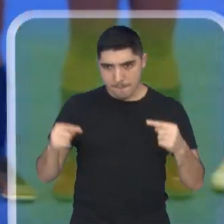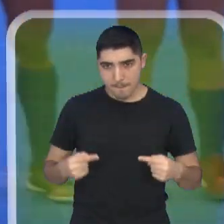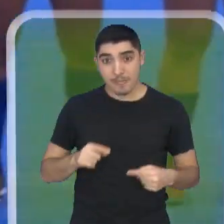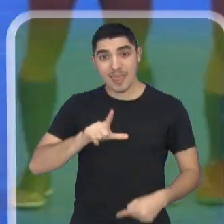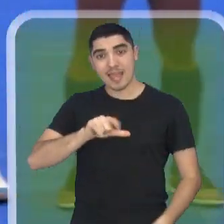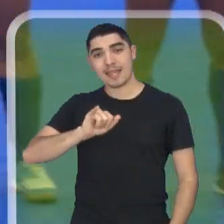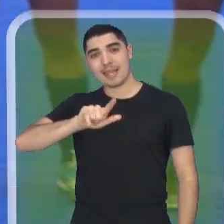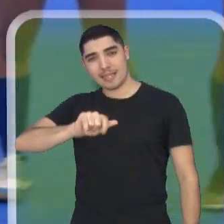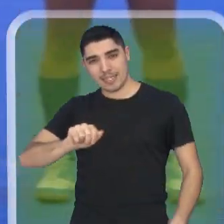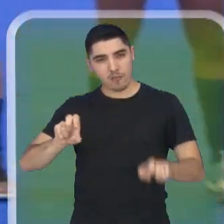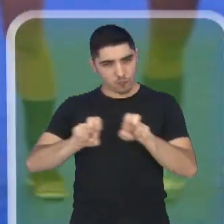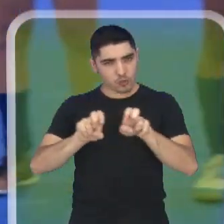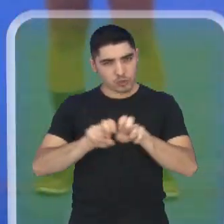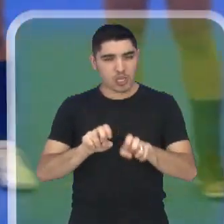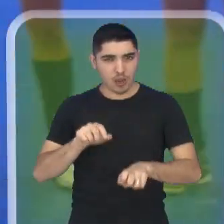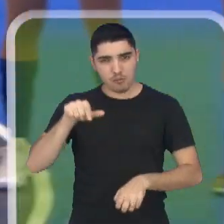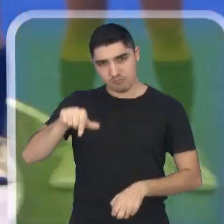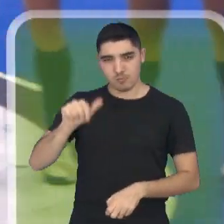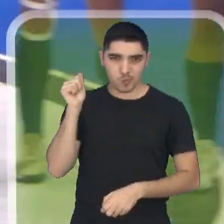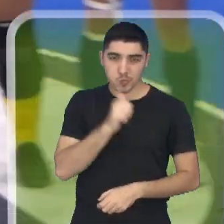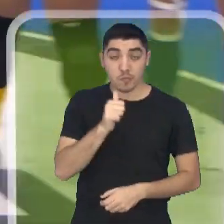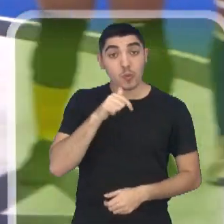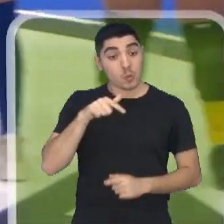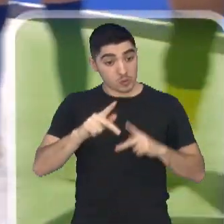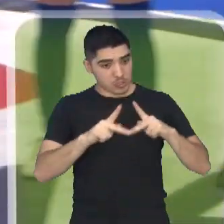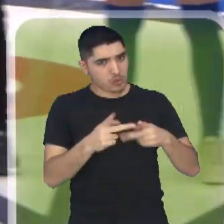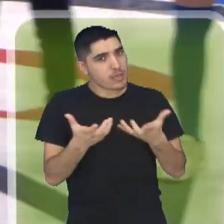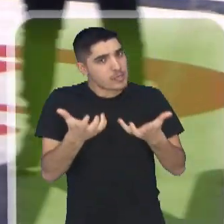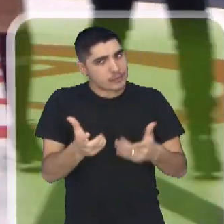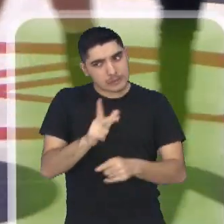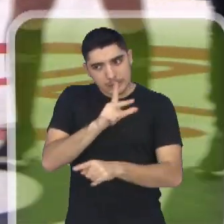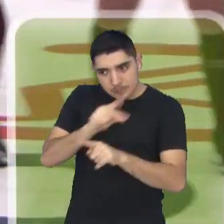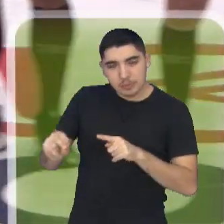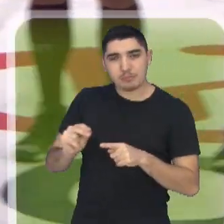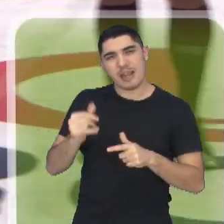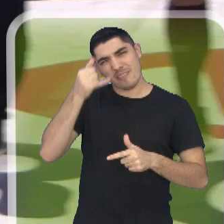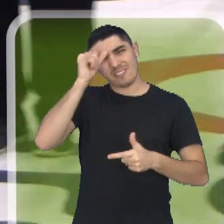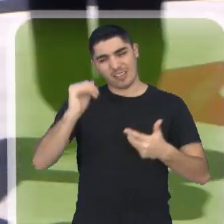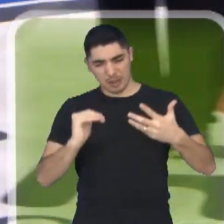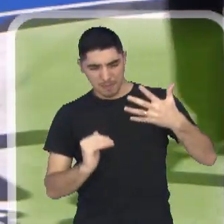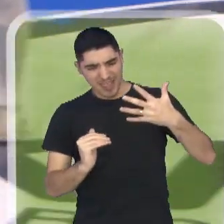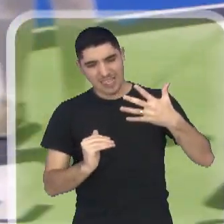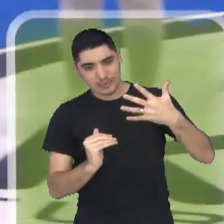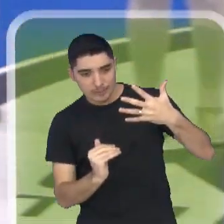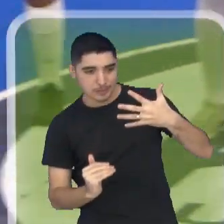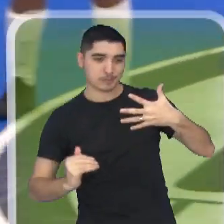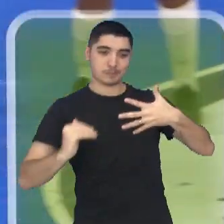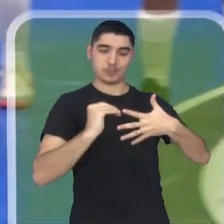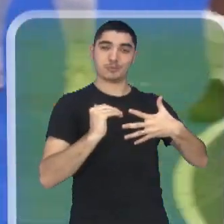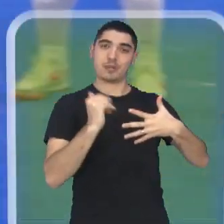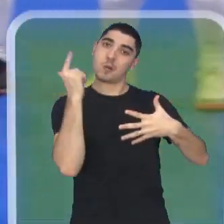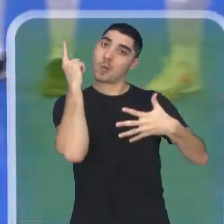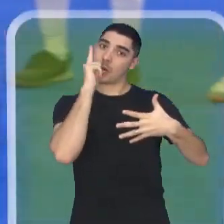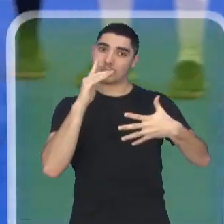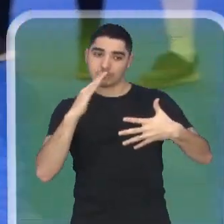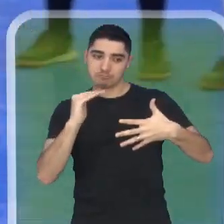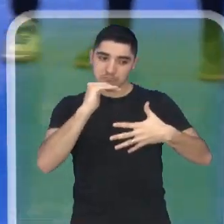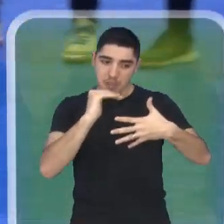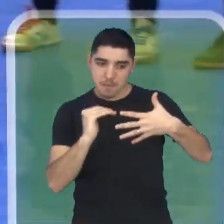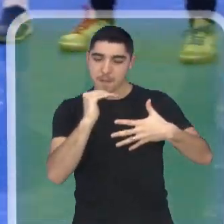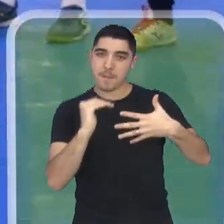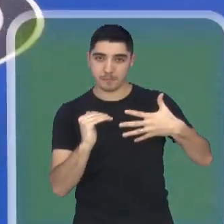Futsal Feminino, o São José queria a vitória para deixar o meio da tabela de classificação e buscar as primeiras